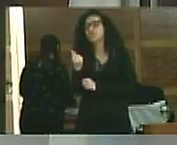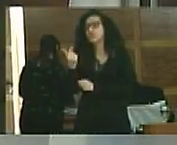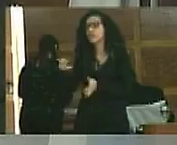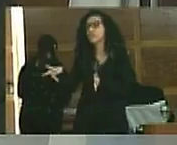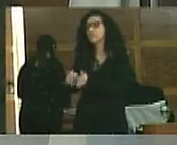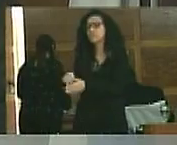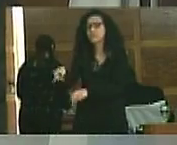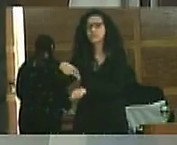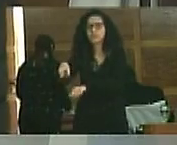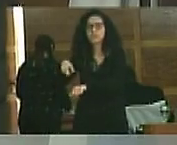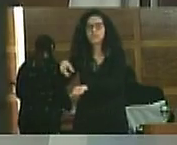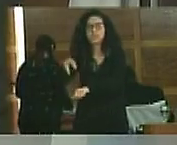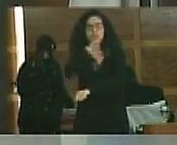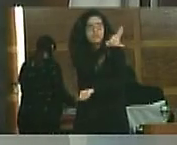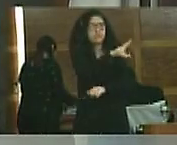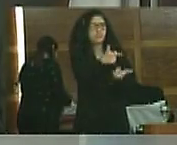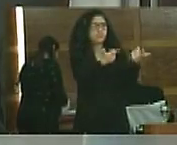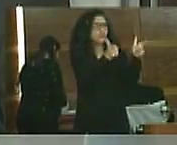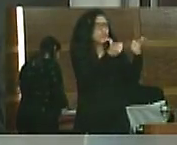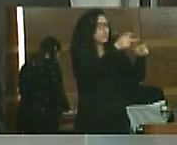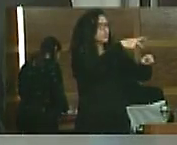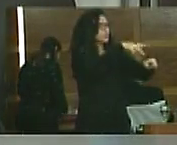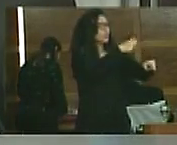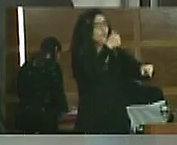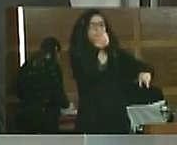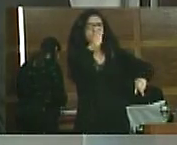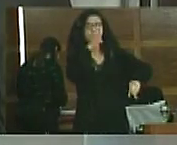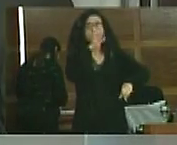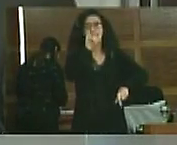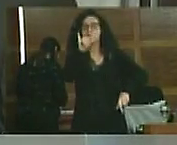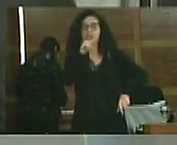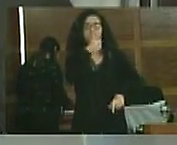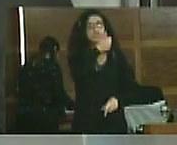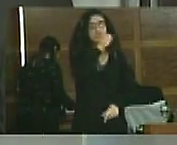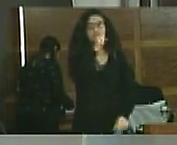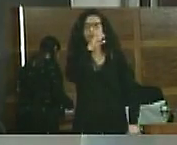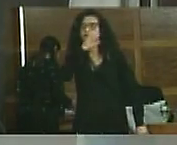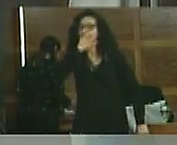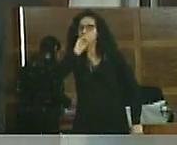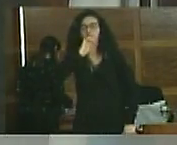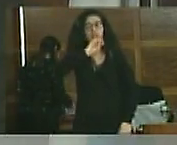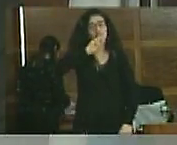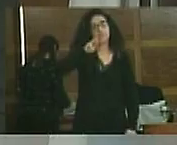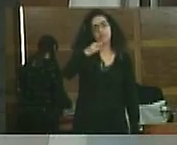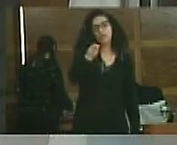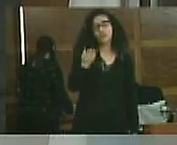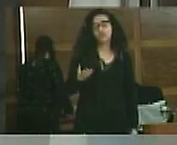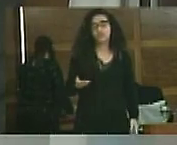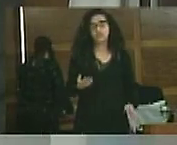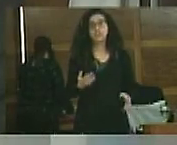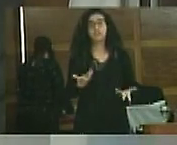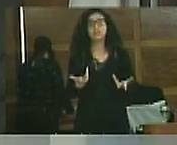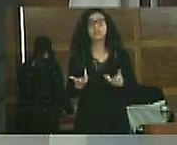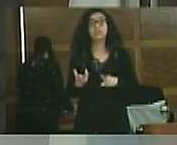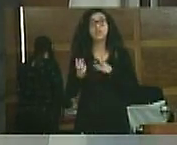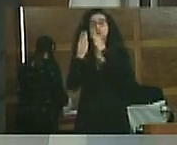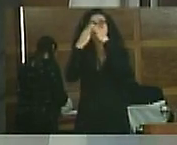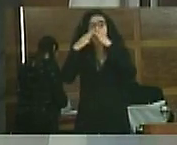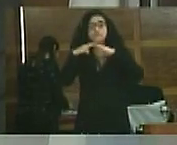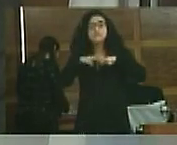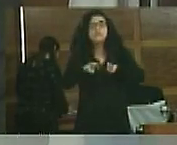país. É 1 bilhão, é 2 bilhões, é 180 milhões, é 400 e poucos milhões. E o nosso